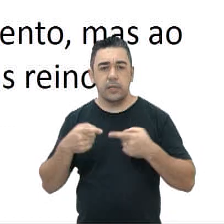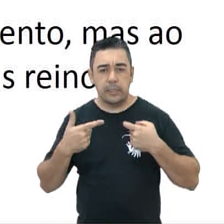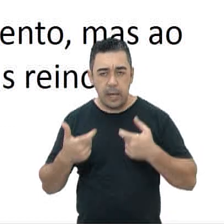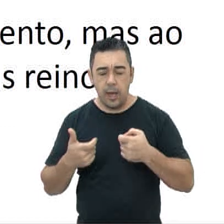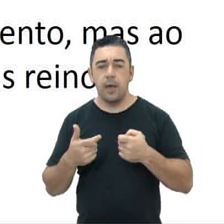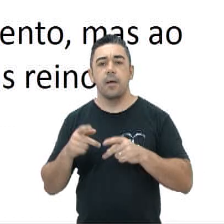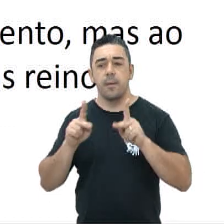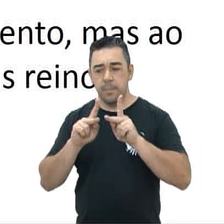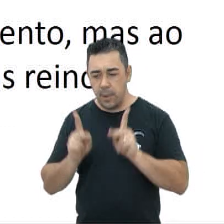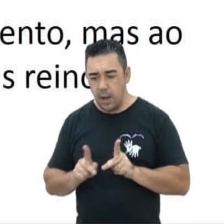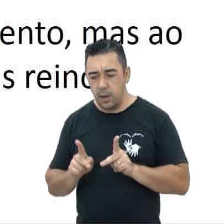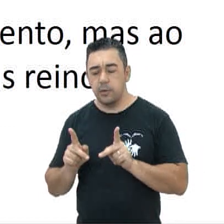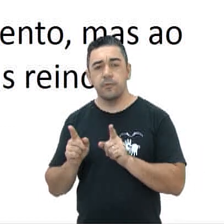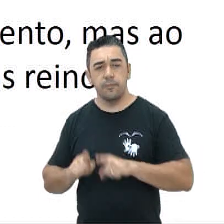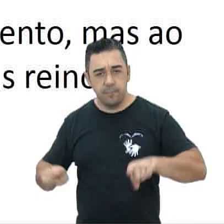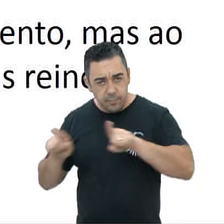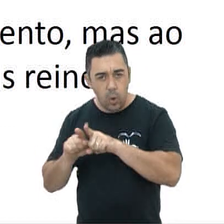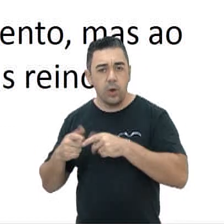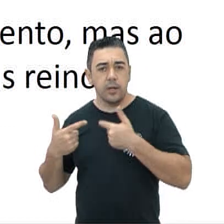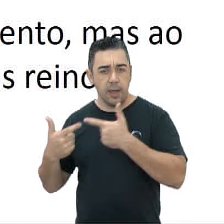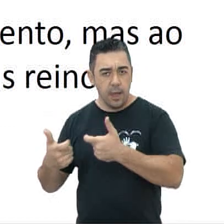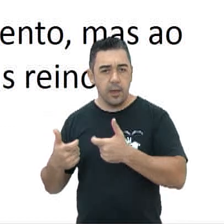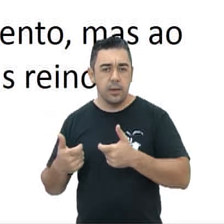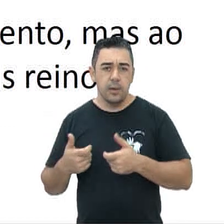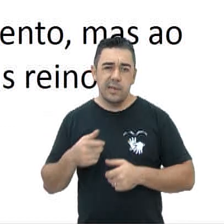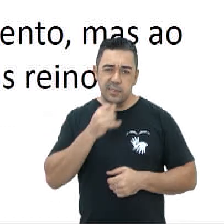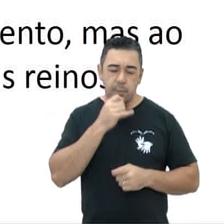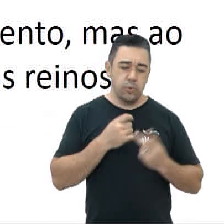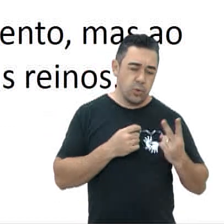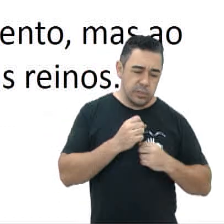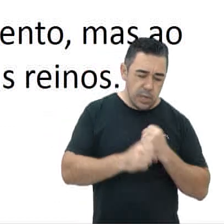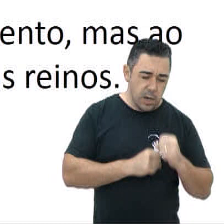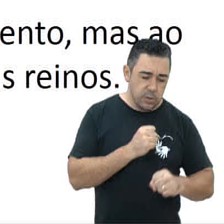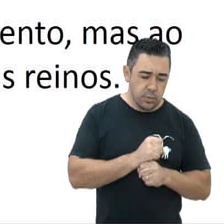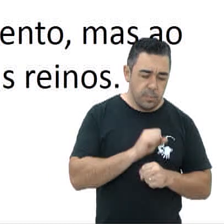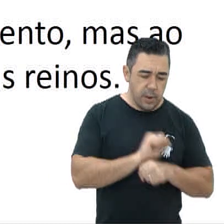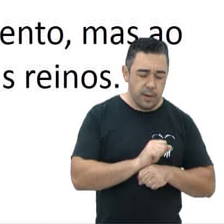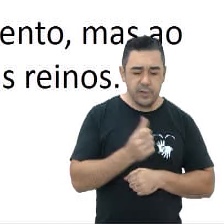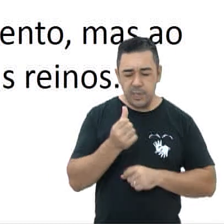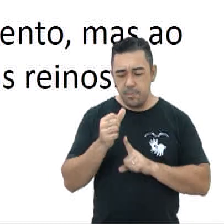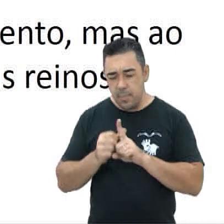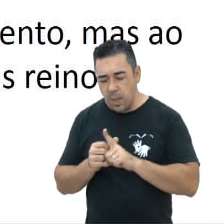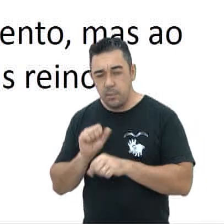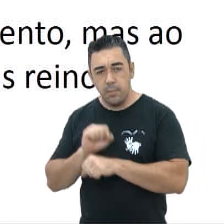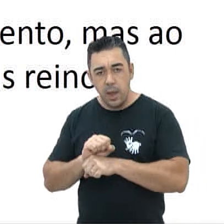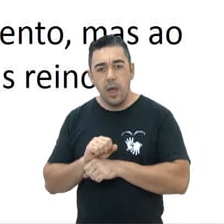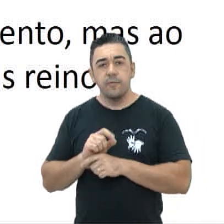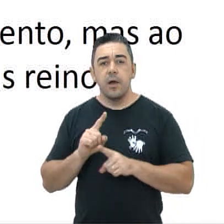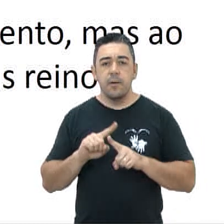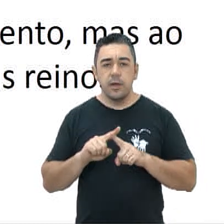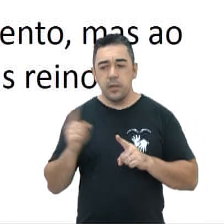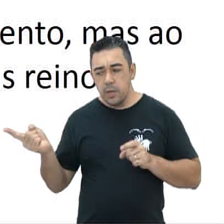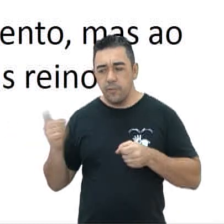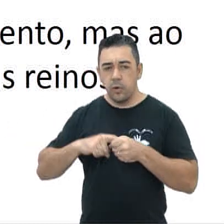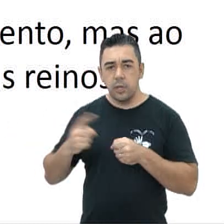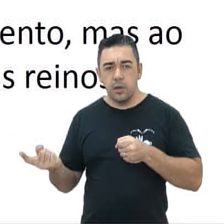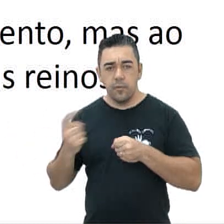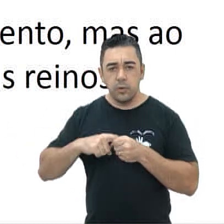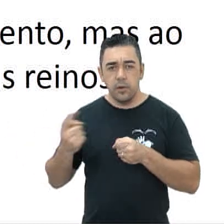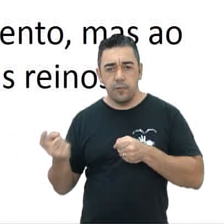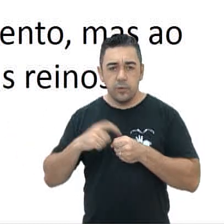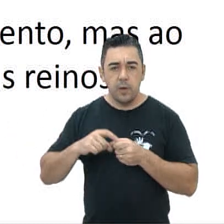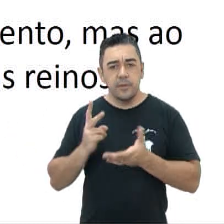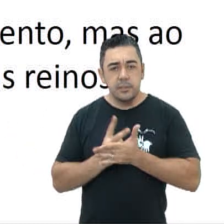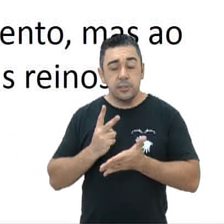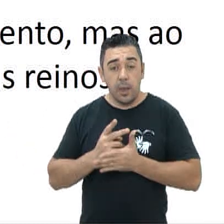1, 2 anos de trégua, voltava o conflito. Parava 6 meses, voltava, e assim ia. Então, apesar de ser um conflito extremamente